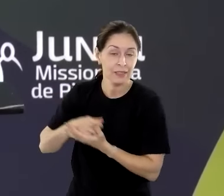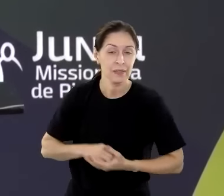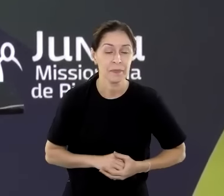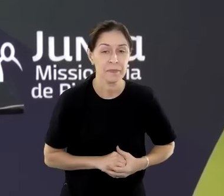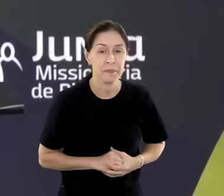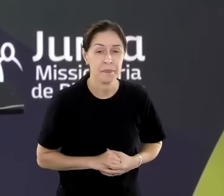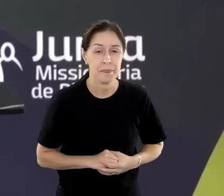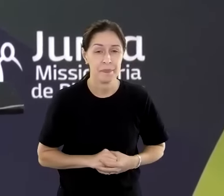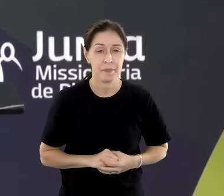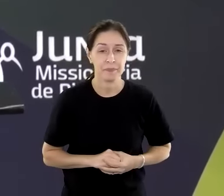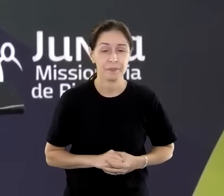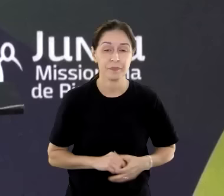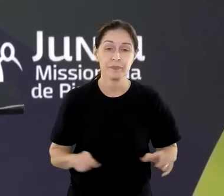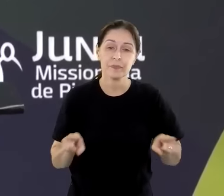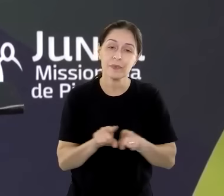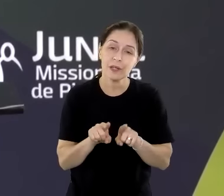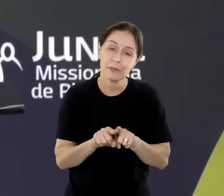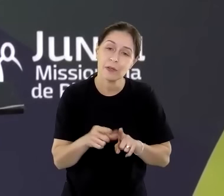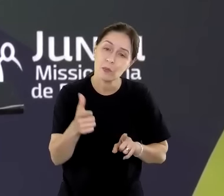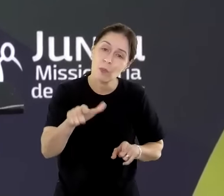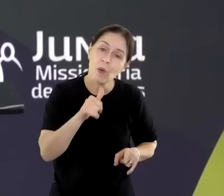Aqueles 10 espias de Israel